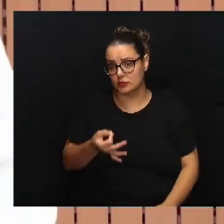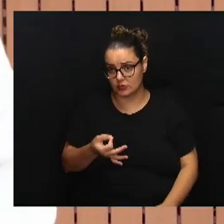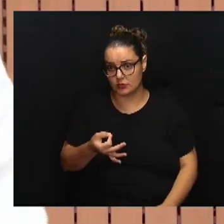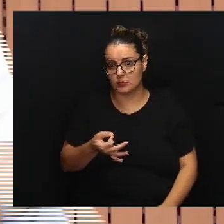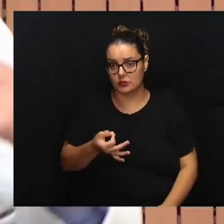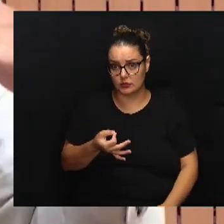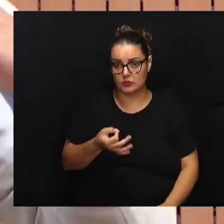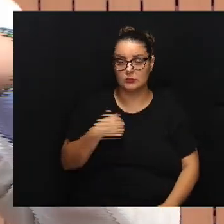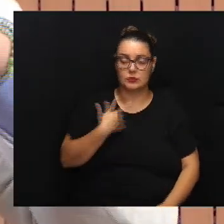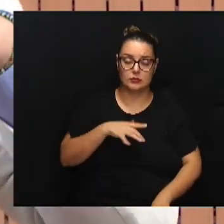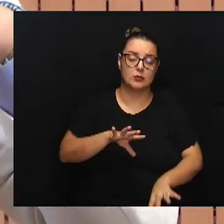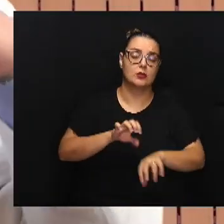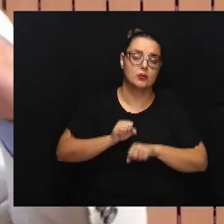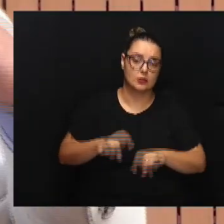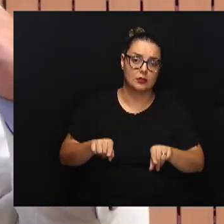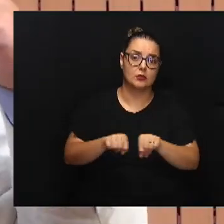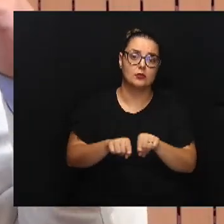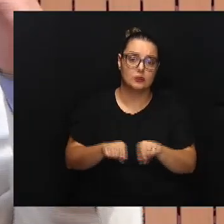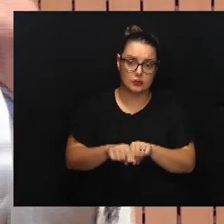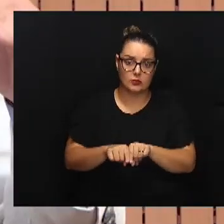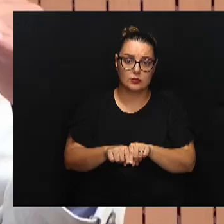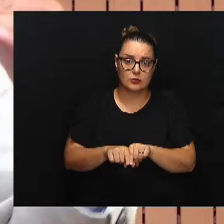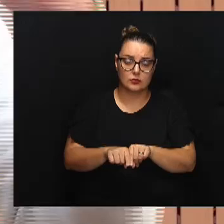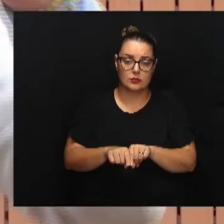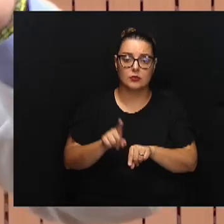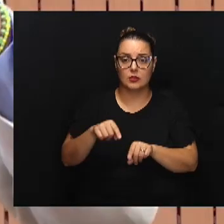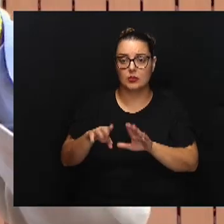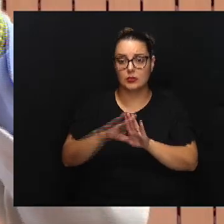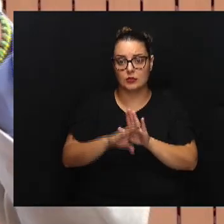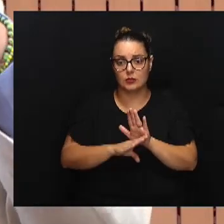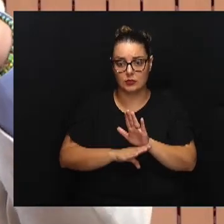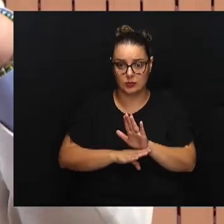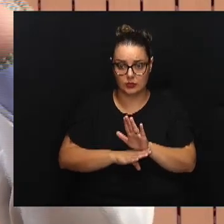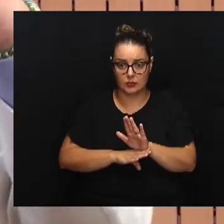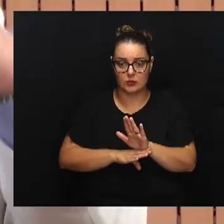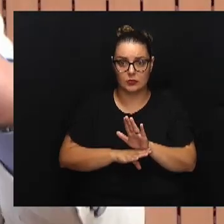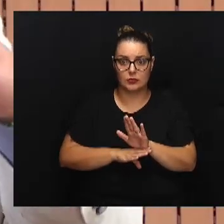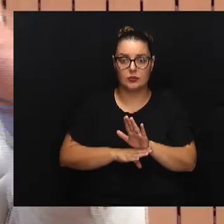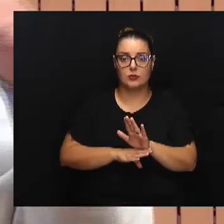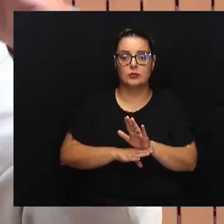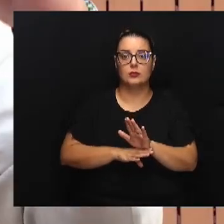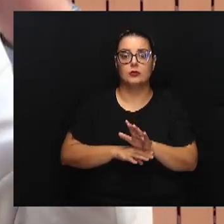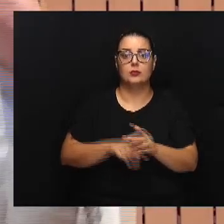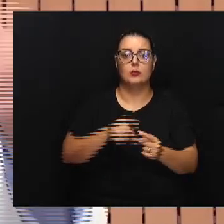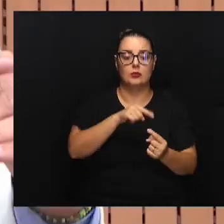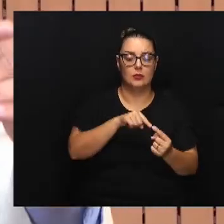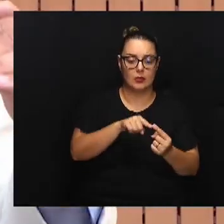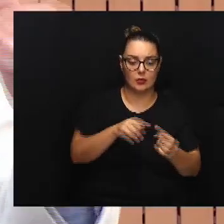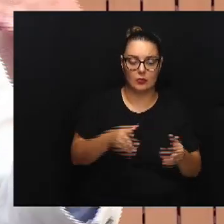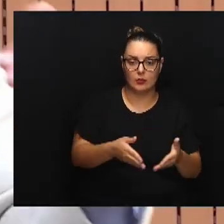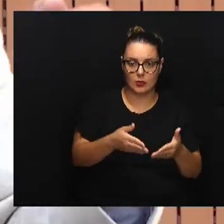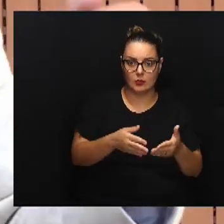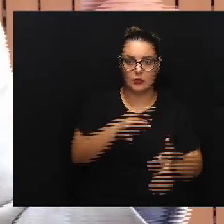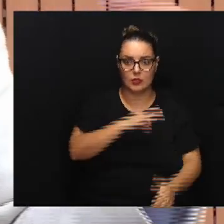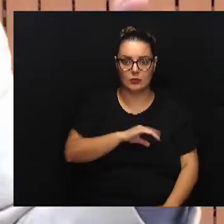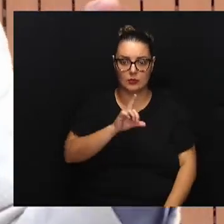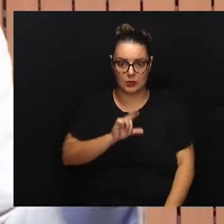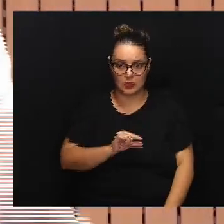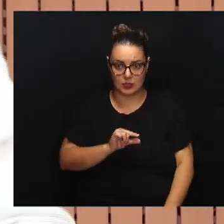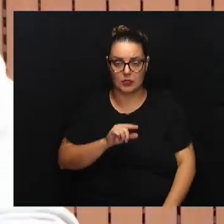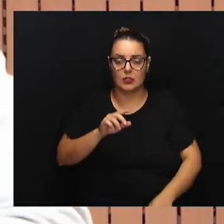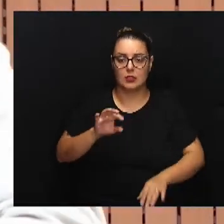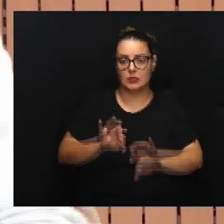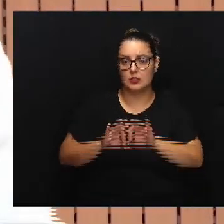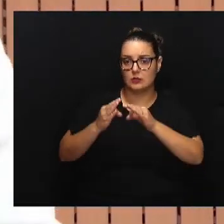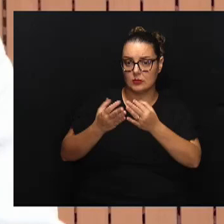sugeriram, nós acatamos também, como é um programa que visa atingir as pessoas pobres, as pessoas de baixa renda, essas famílias,